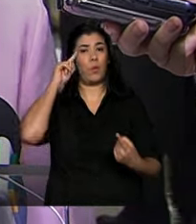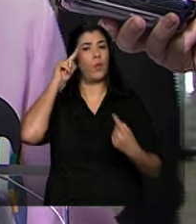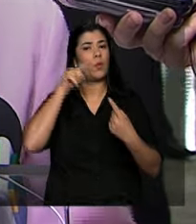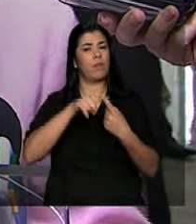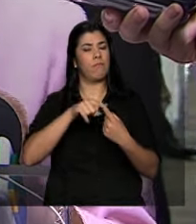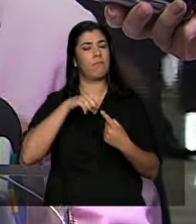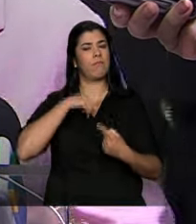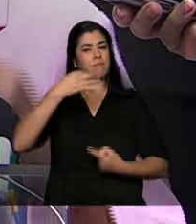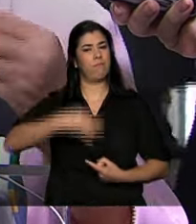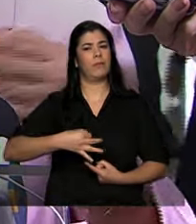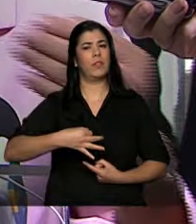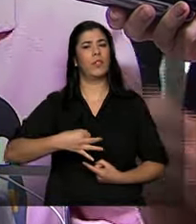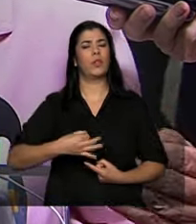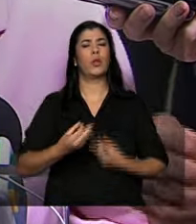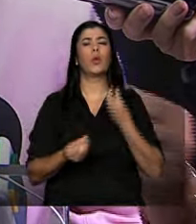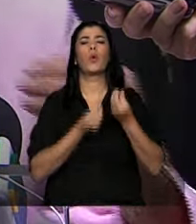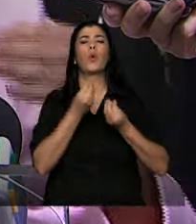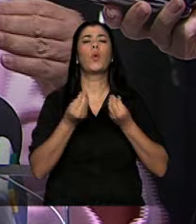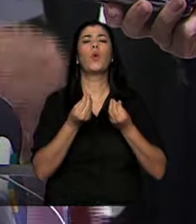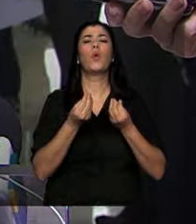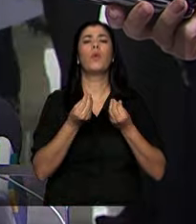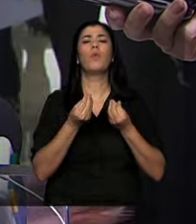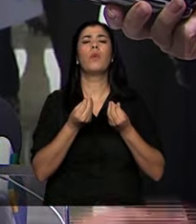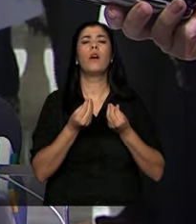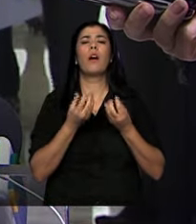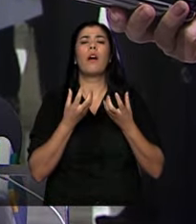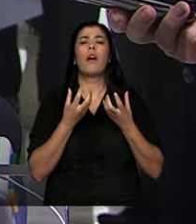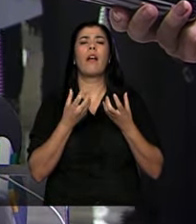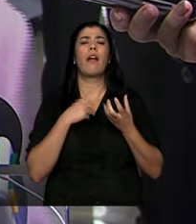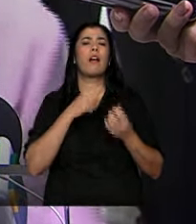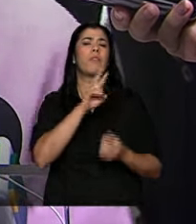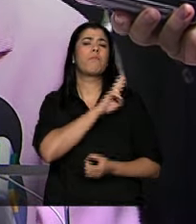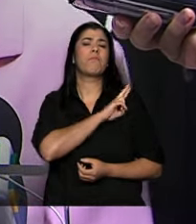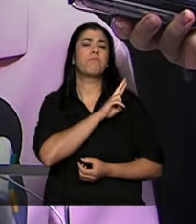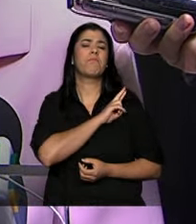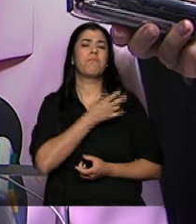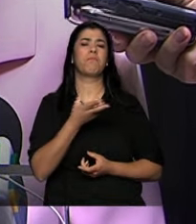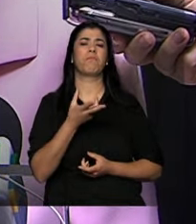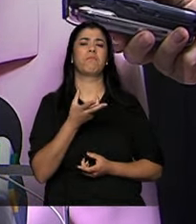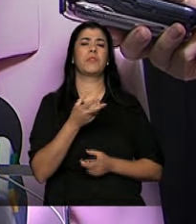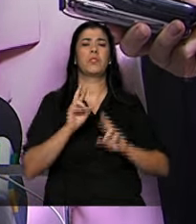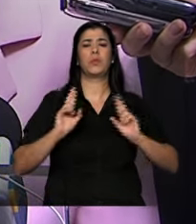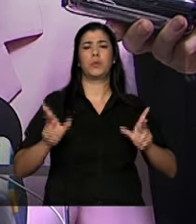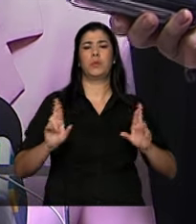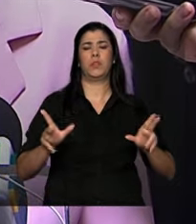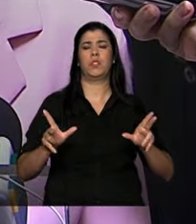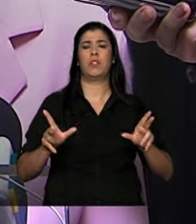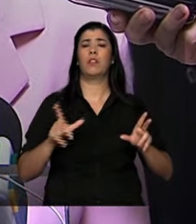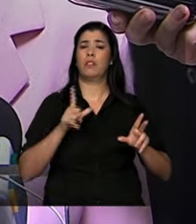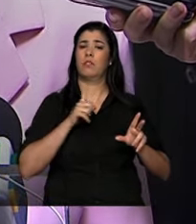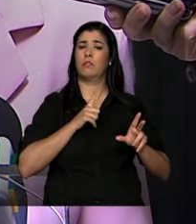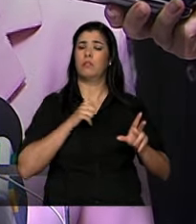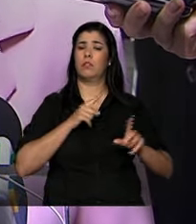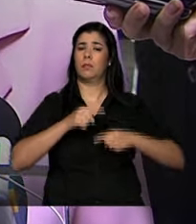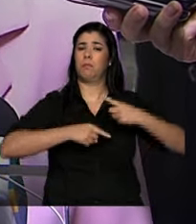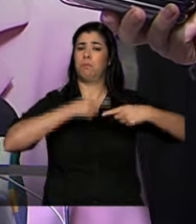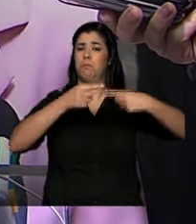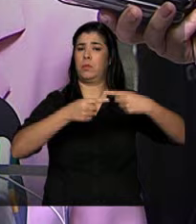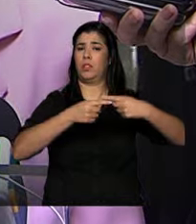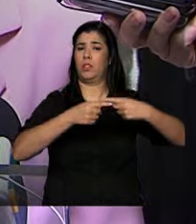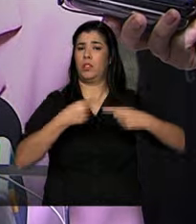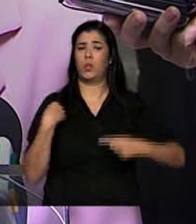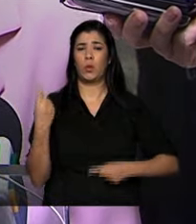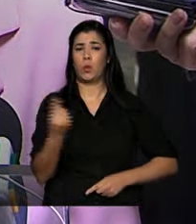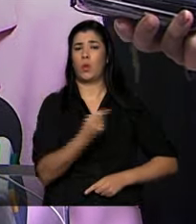tenho em que pese as divergências em que pese as diferenças acho que há uma consciência